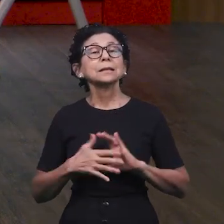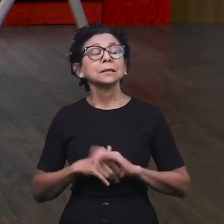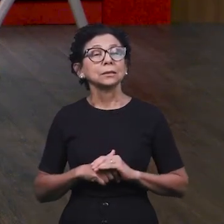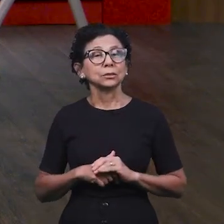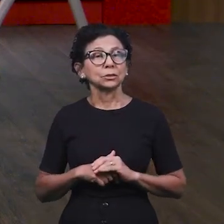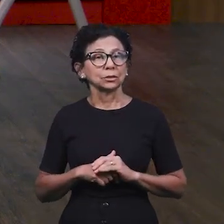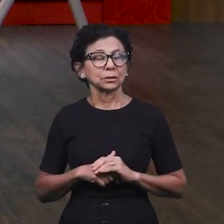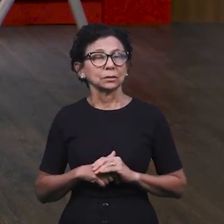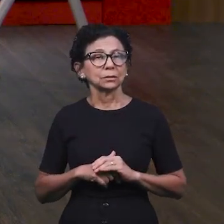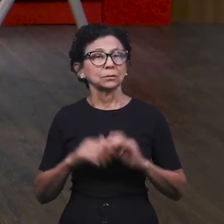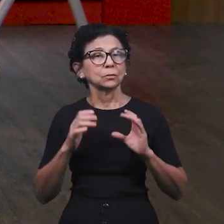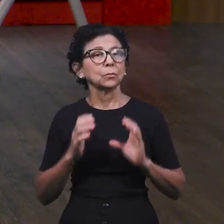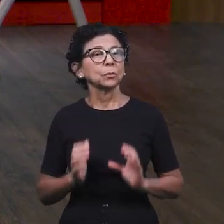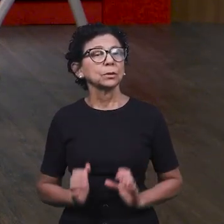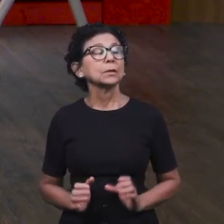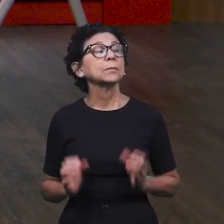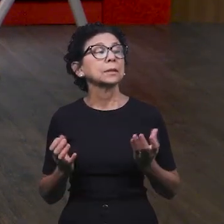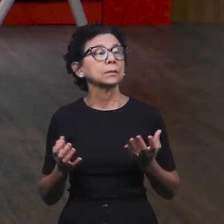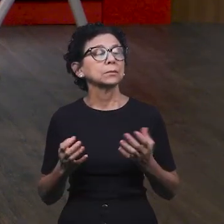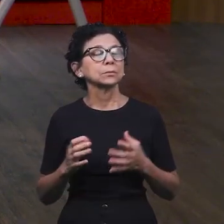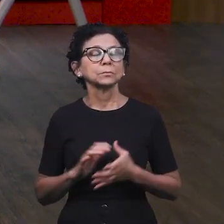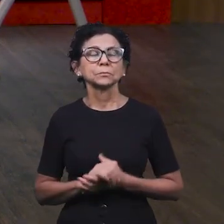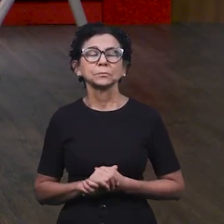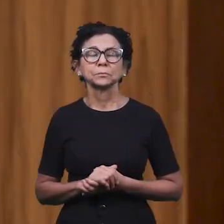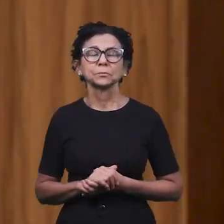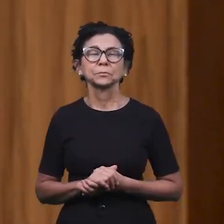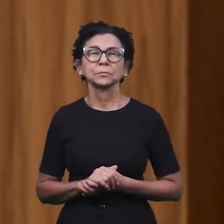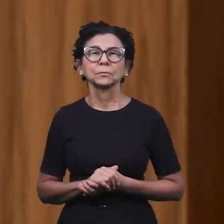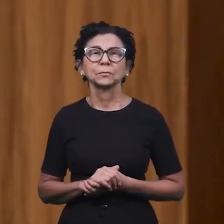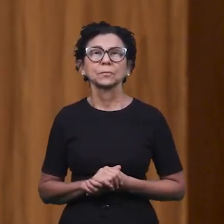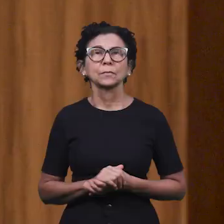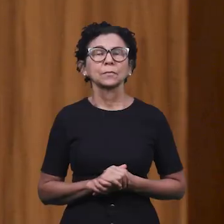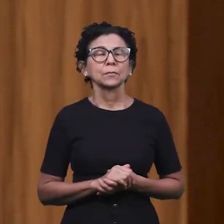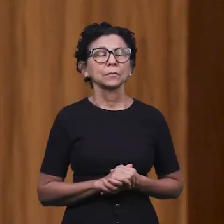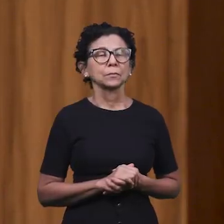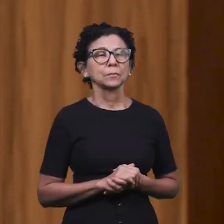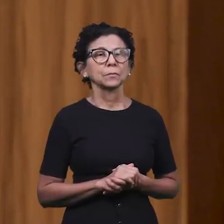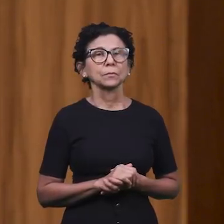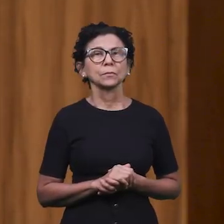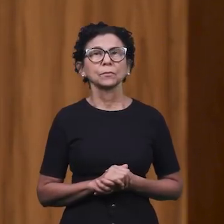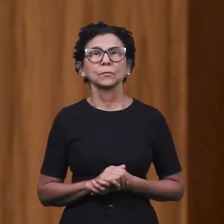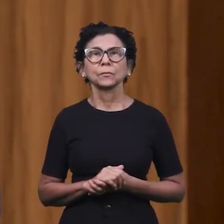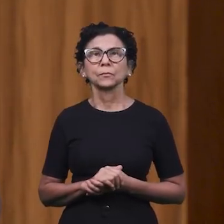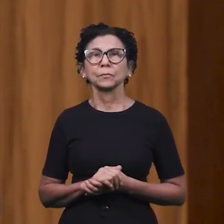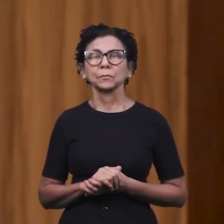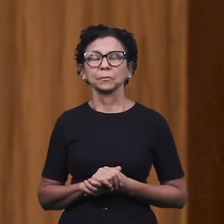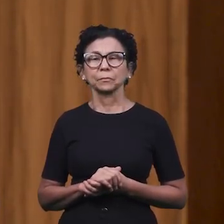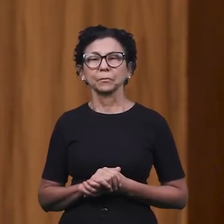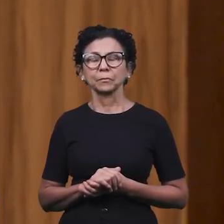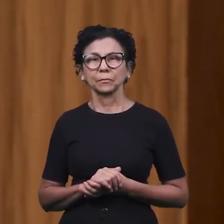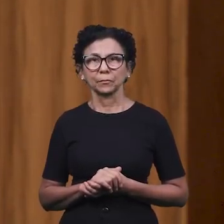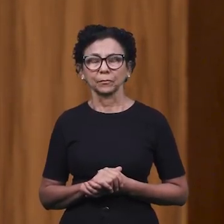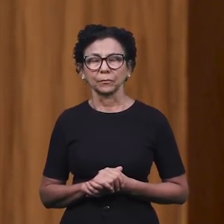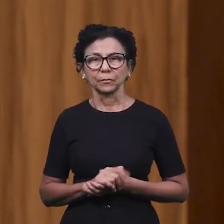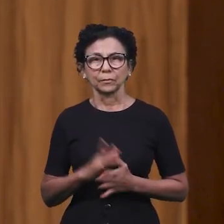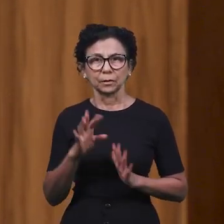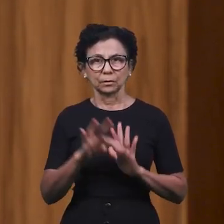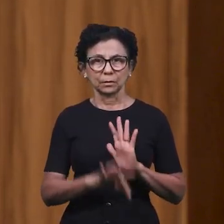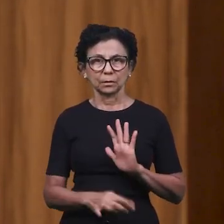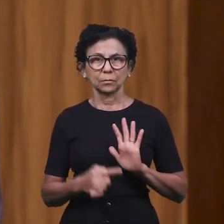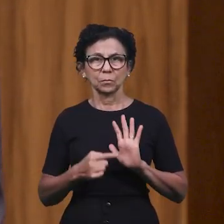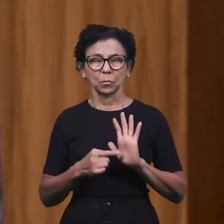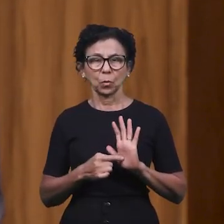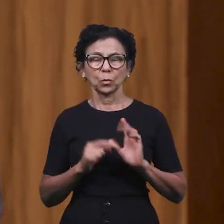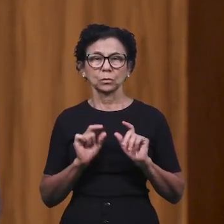um comportamento de empreendedor. Muito bom. A gente vê aqui, por exemplo, nesse texto que nós citamos,